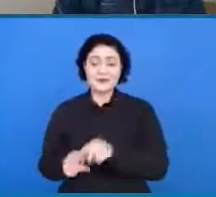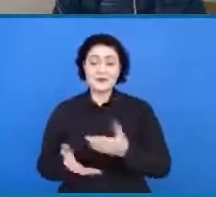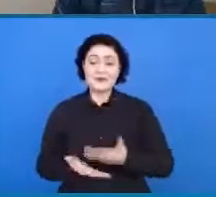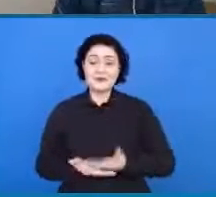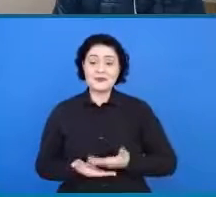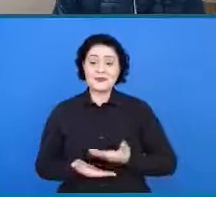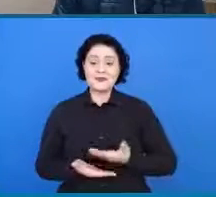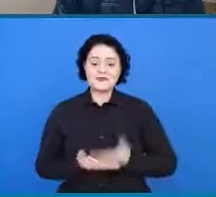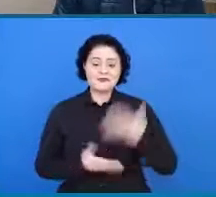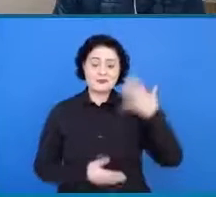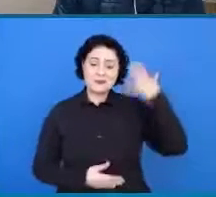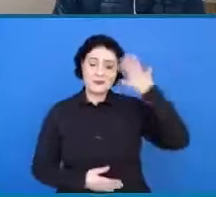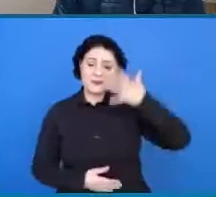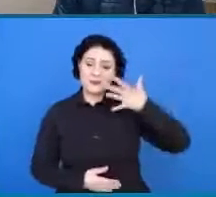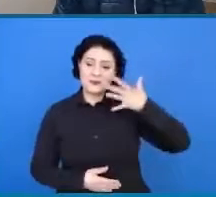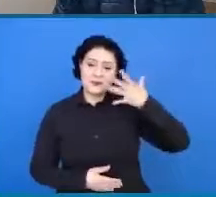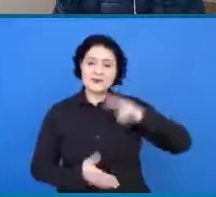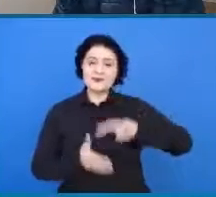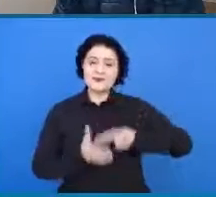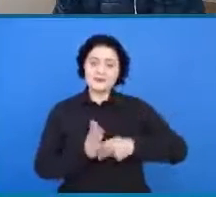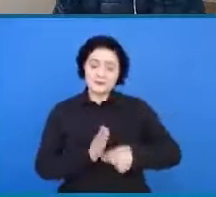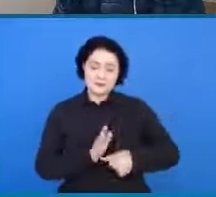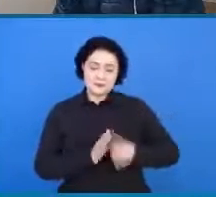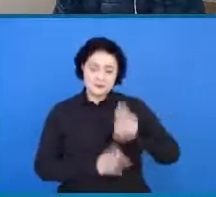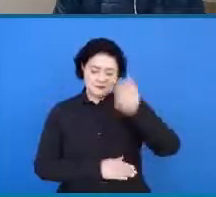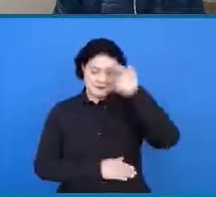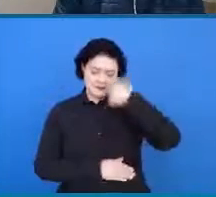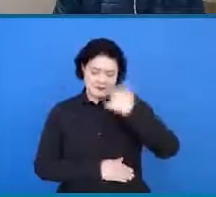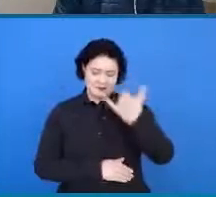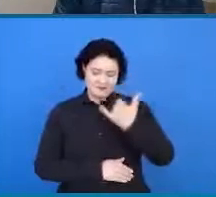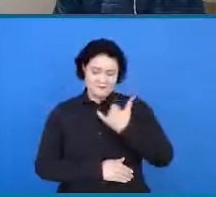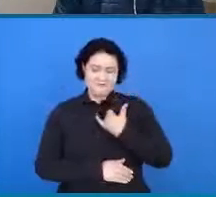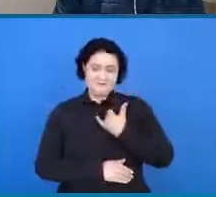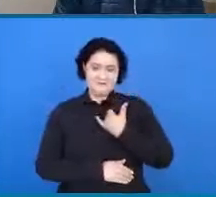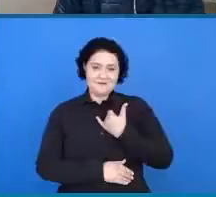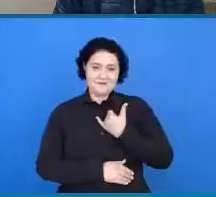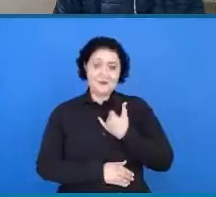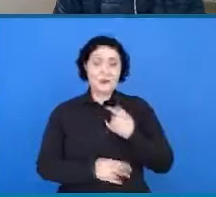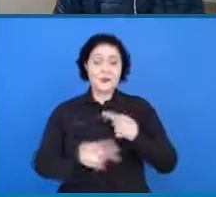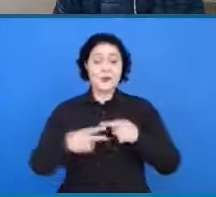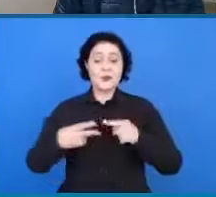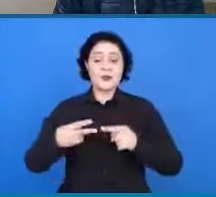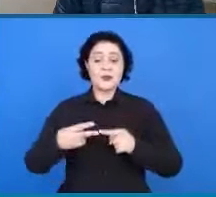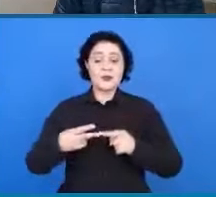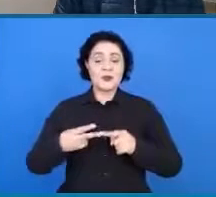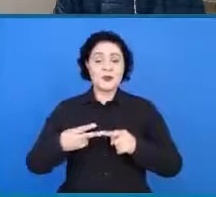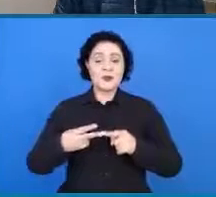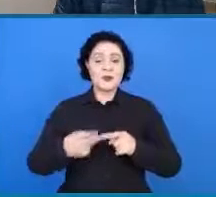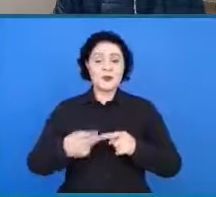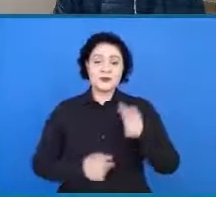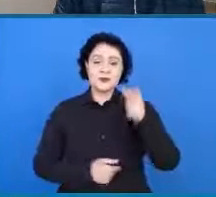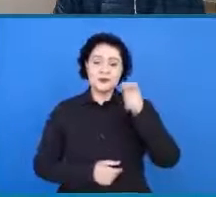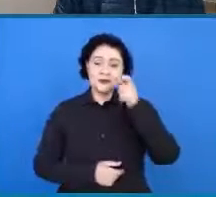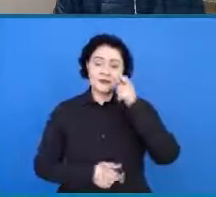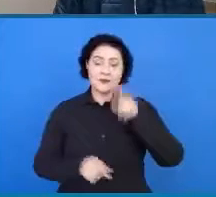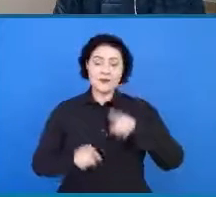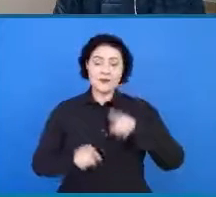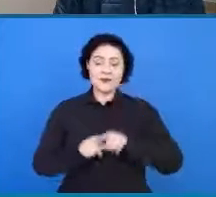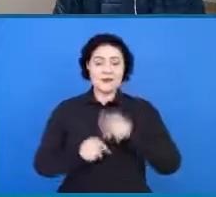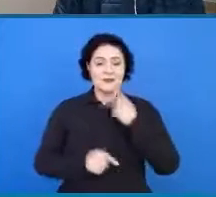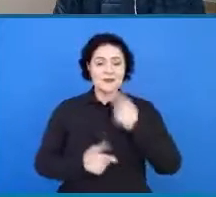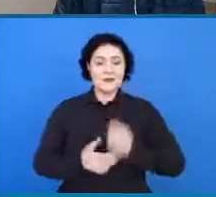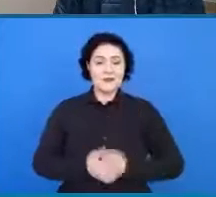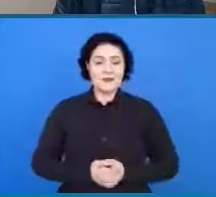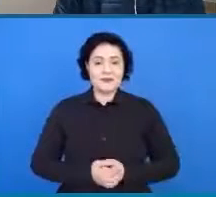um estudo Fazemos uma palestra estamos falando em primeiro lugar para nós e tem dois relatos aqui é amigos que vale a pena